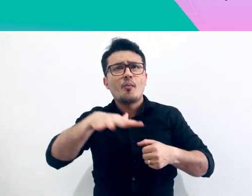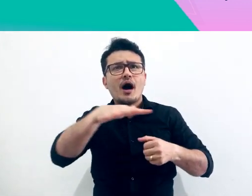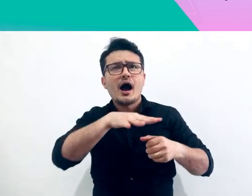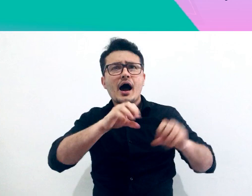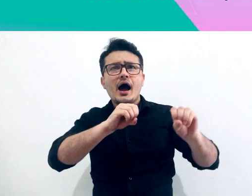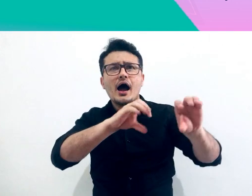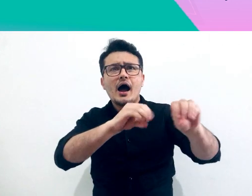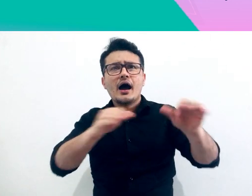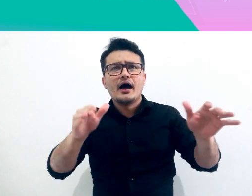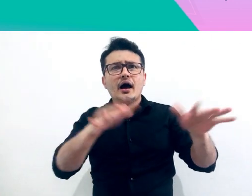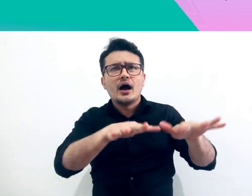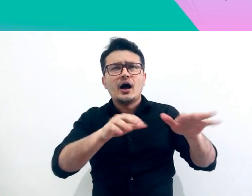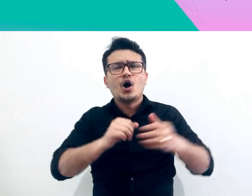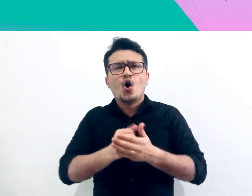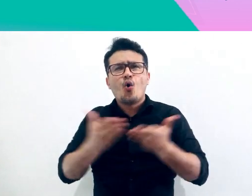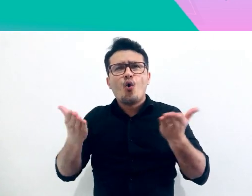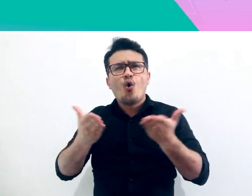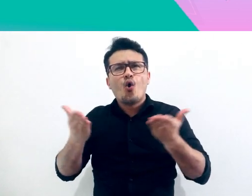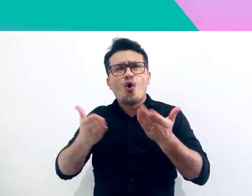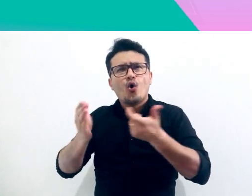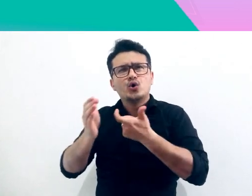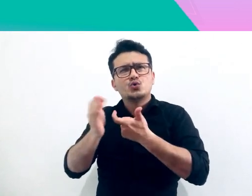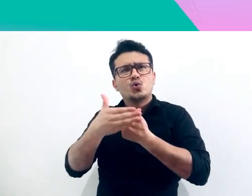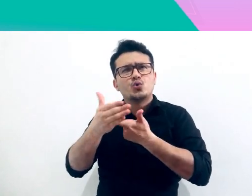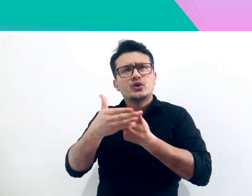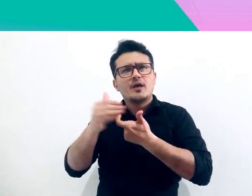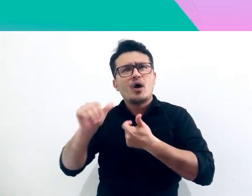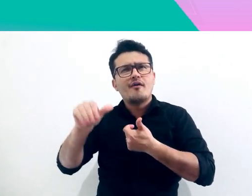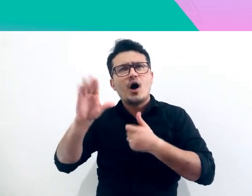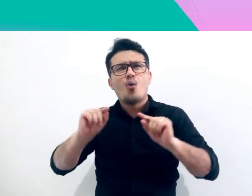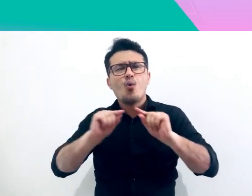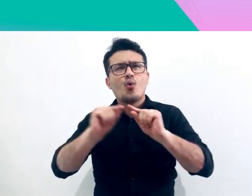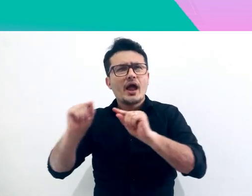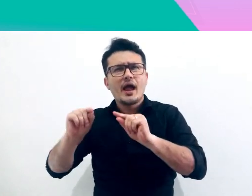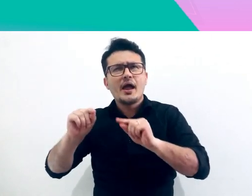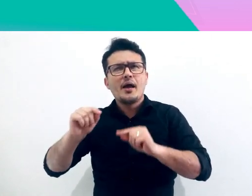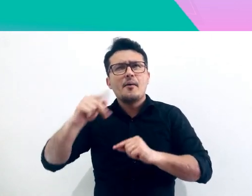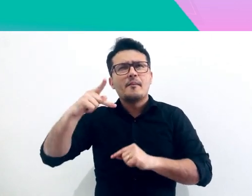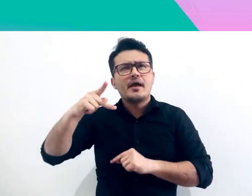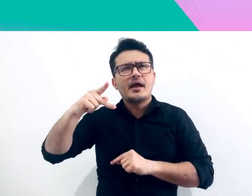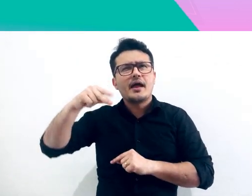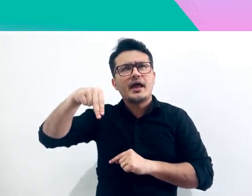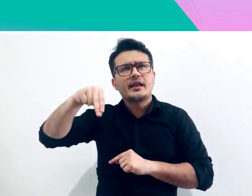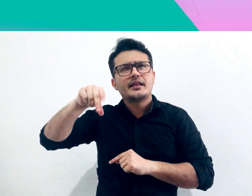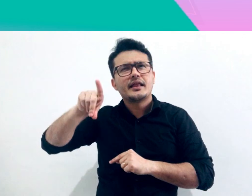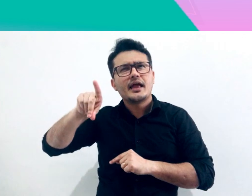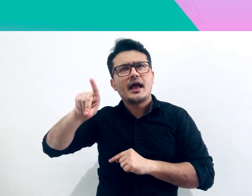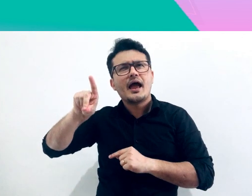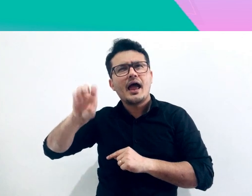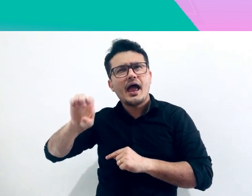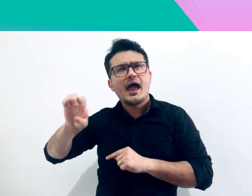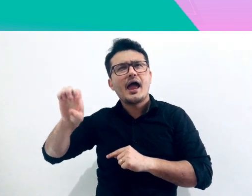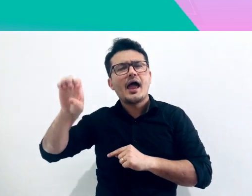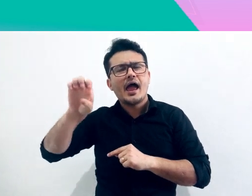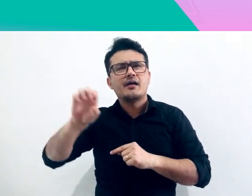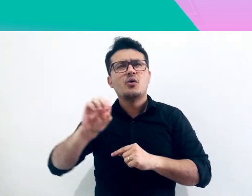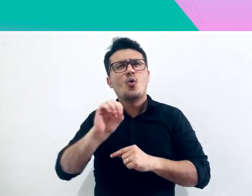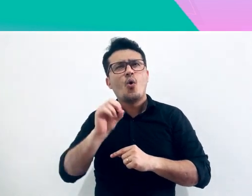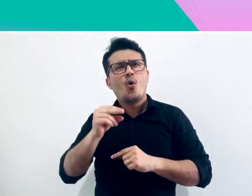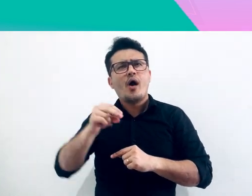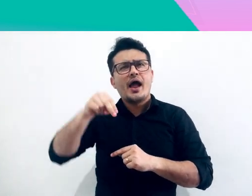e a terminologia a ser usada nesse campo. Atualmente, o termo mais utilizado é necessidades